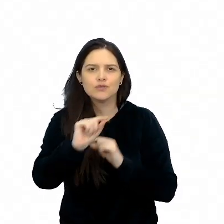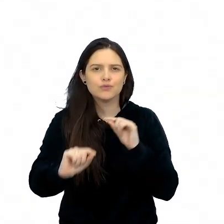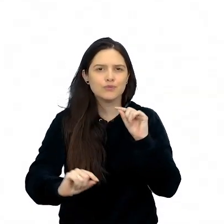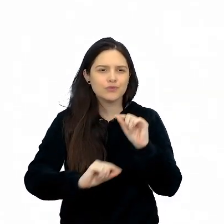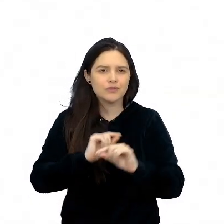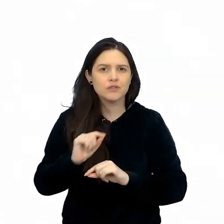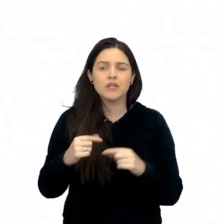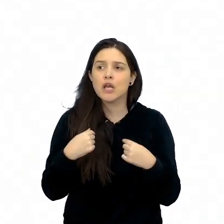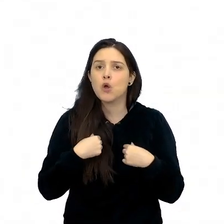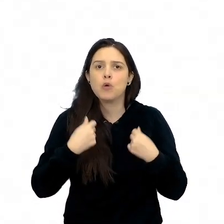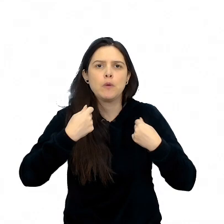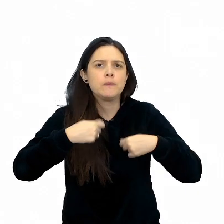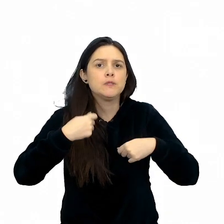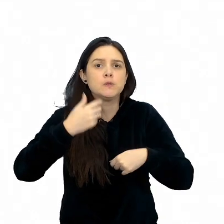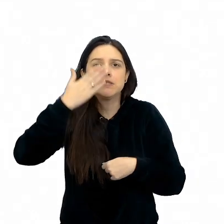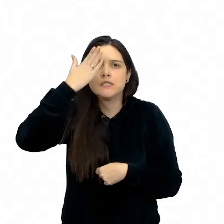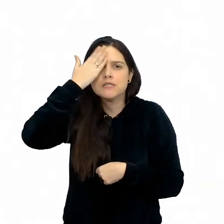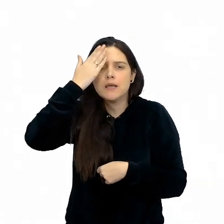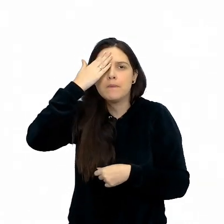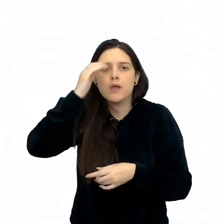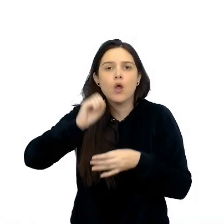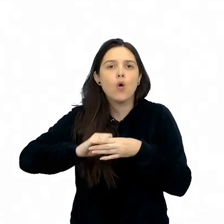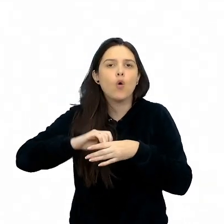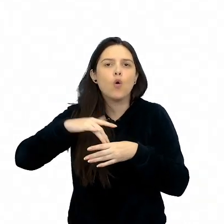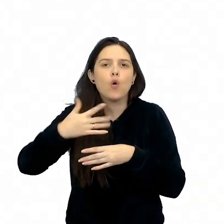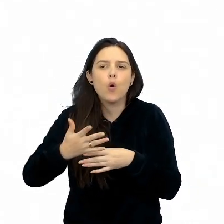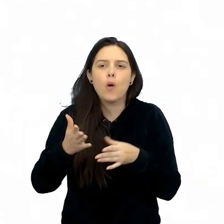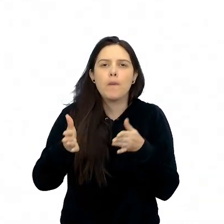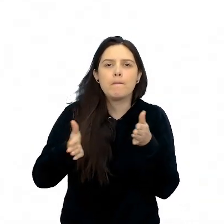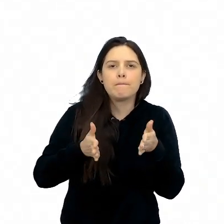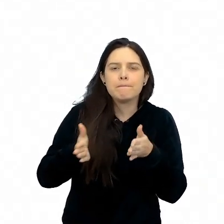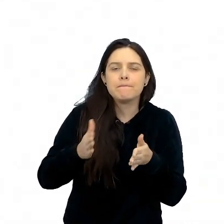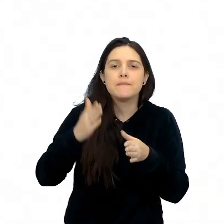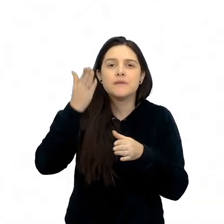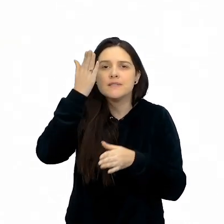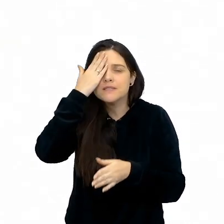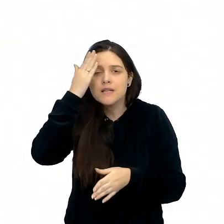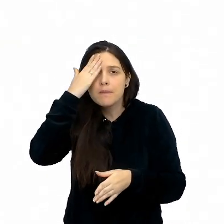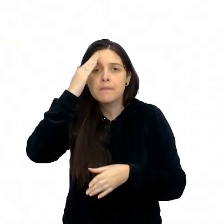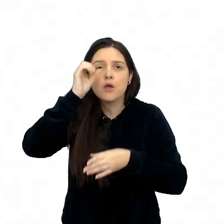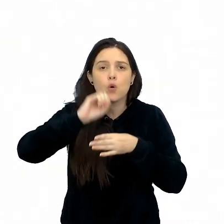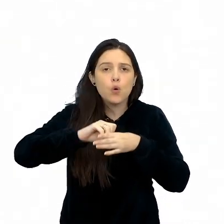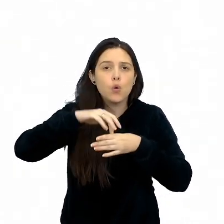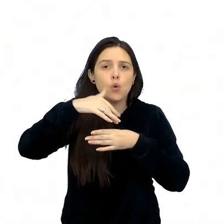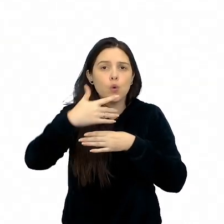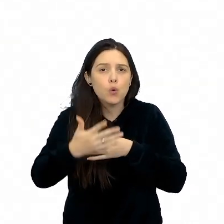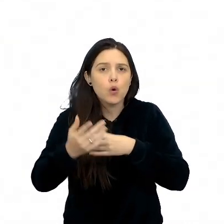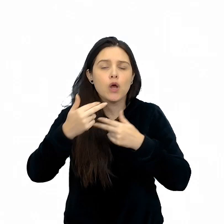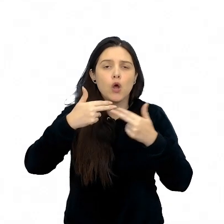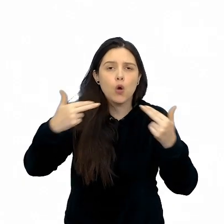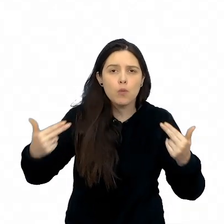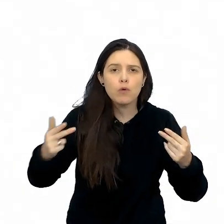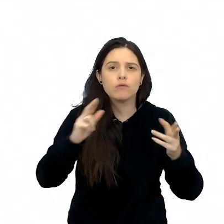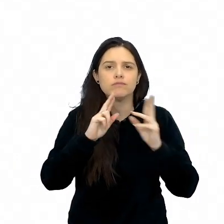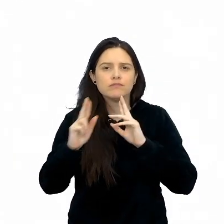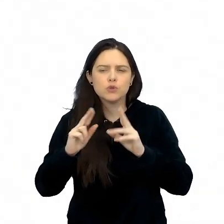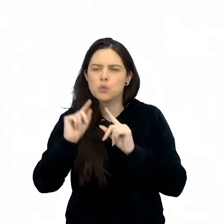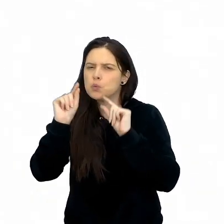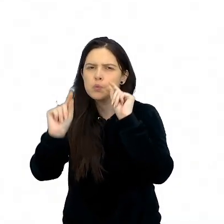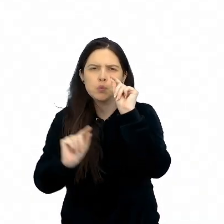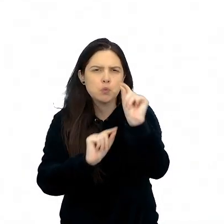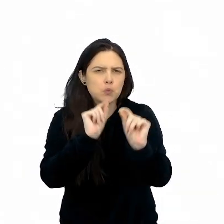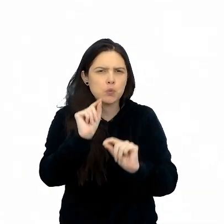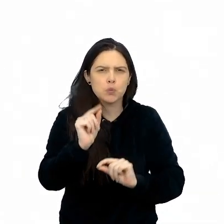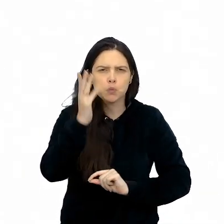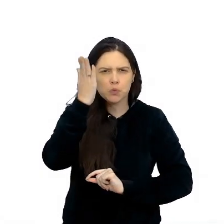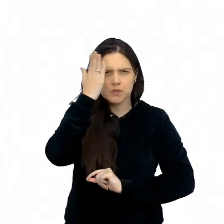tendo? Então, o que eu tenho que saber desse conteúdo? Não basta apenas saber o conteúdo ou explicar o conteúdo, eu tenho que saber alguma coisa a mais. Então, o que é isso que eu